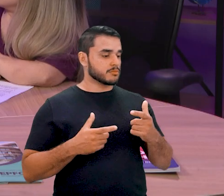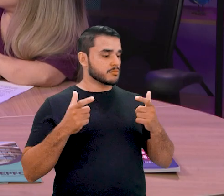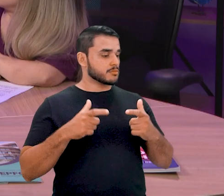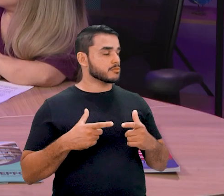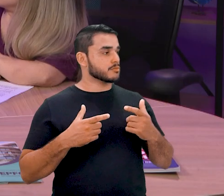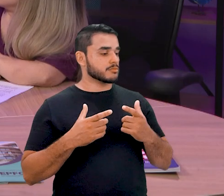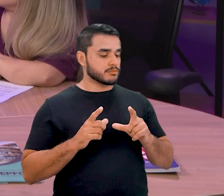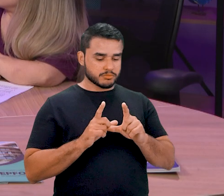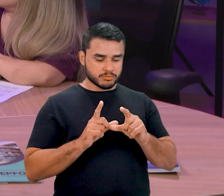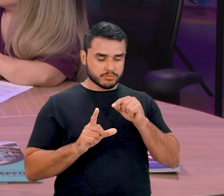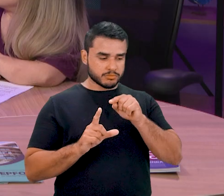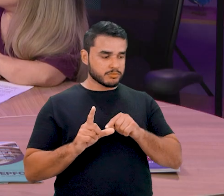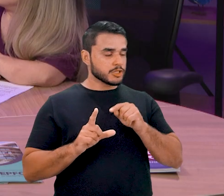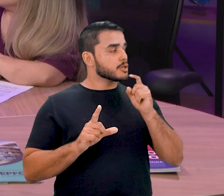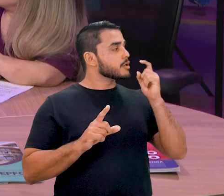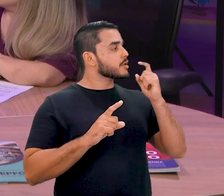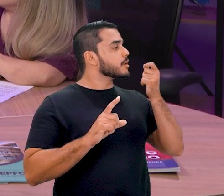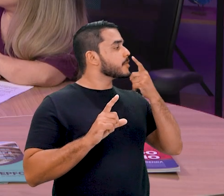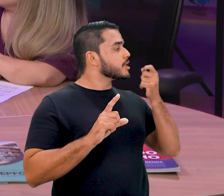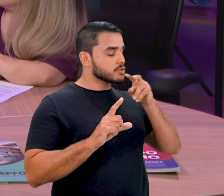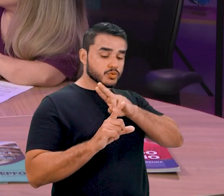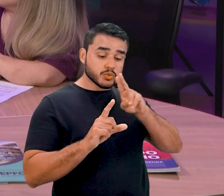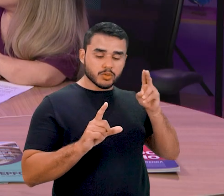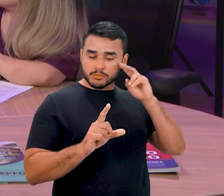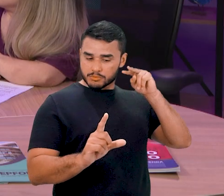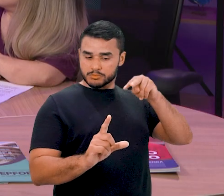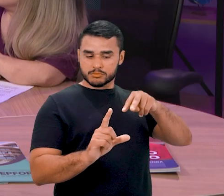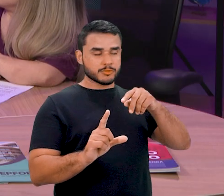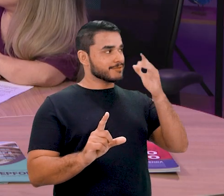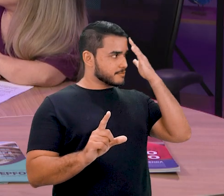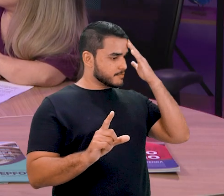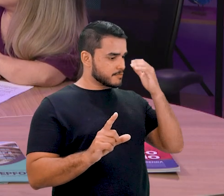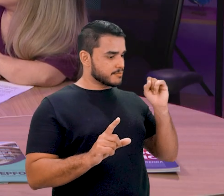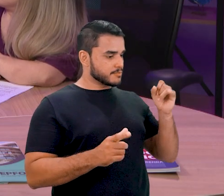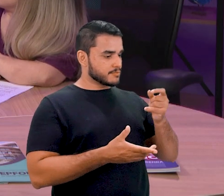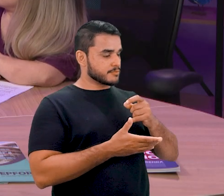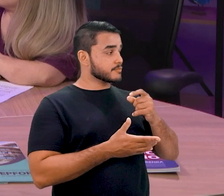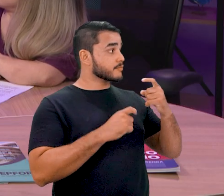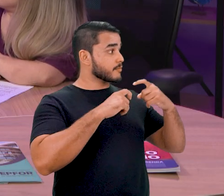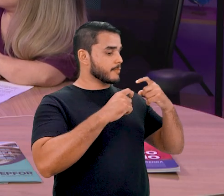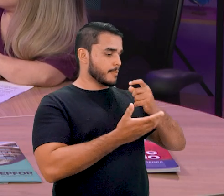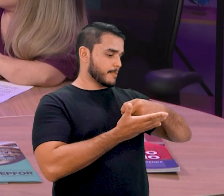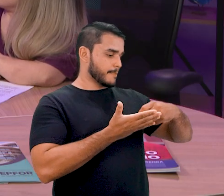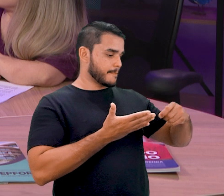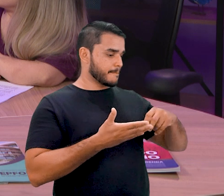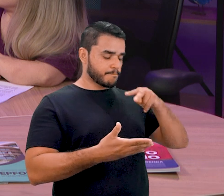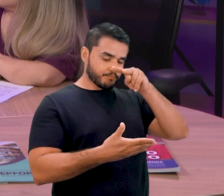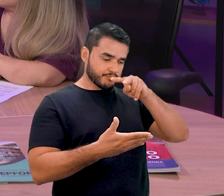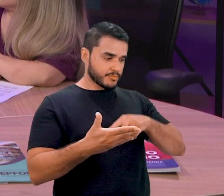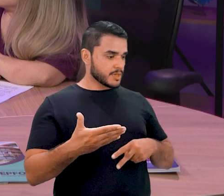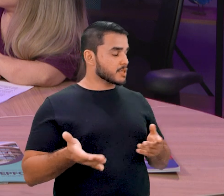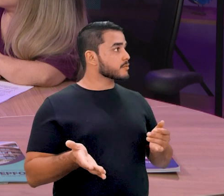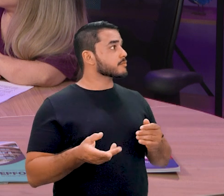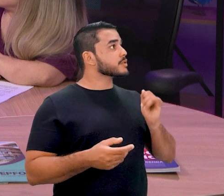de medicamento, que medicamento é aquele. Uma receita, se os médicos não escreverem no garrancho, a gente consegue ler. Que legal. Se a gente